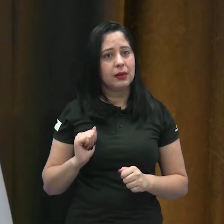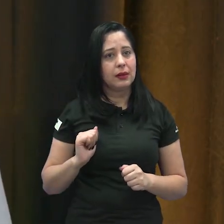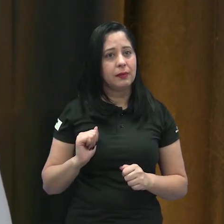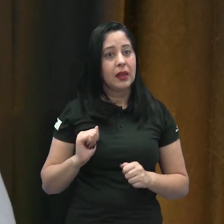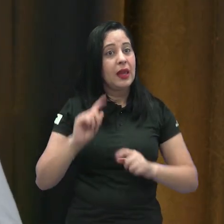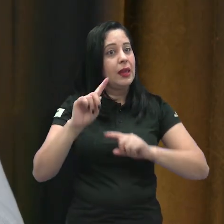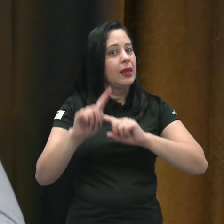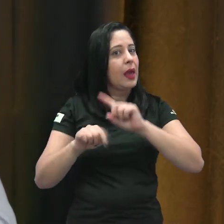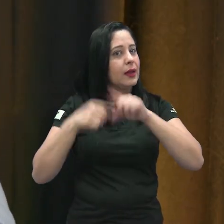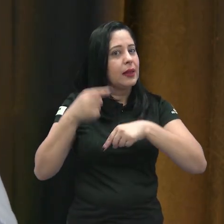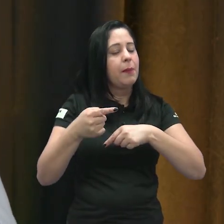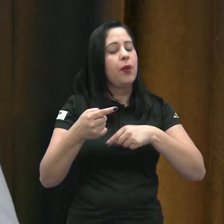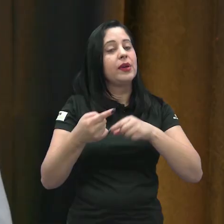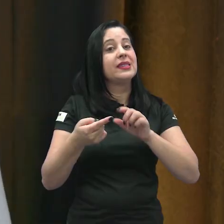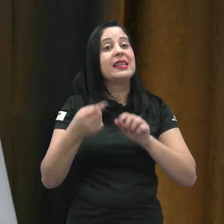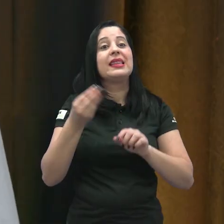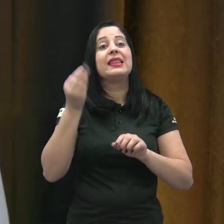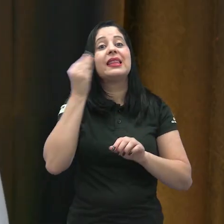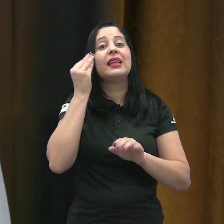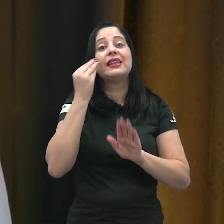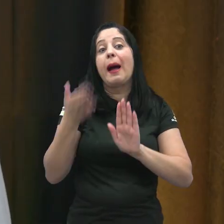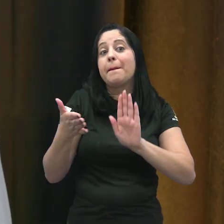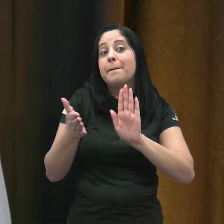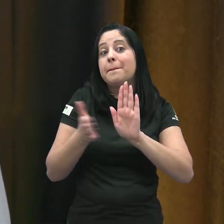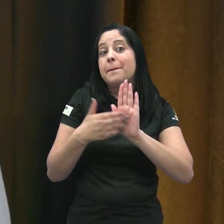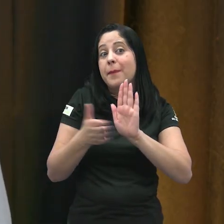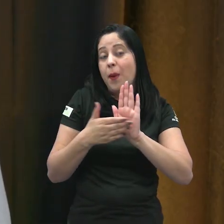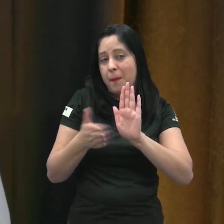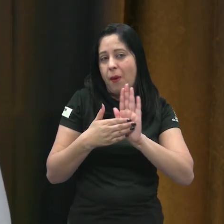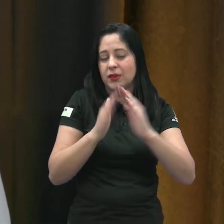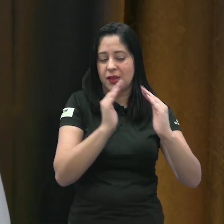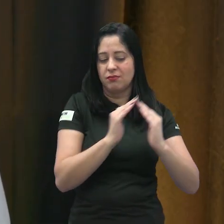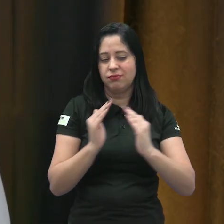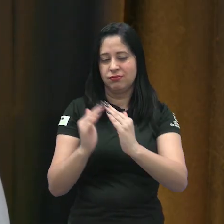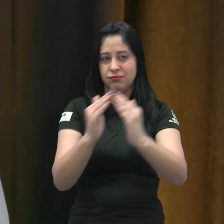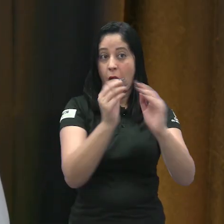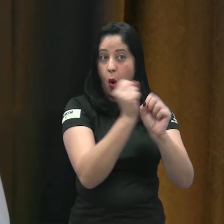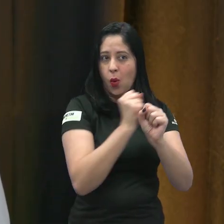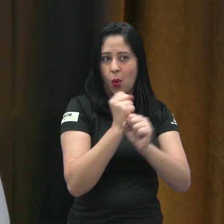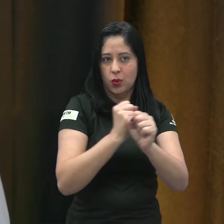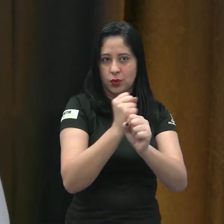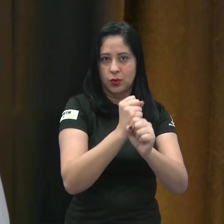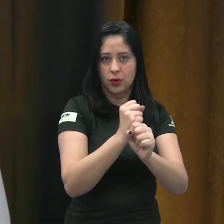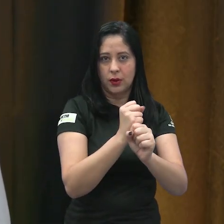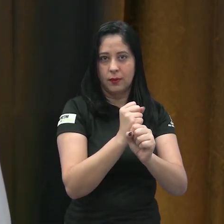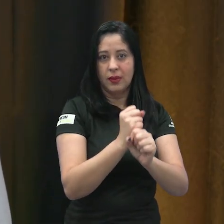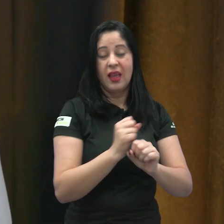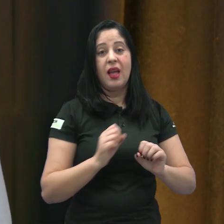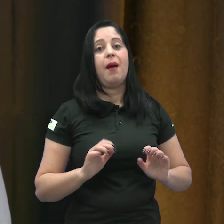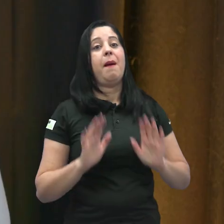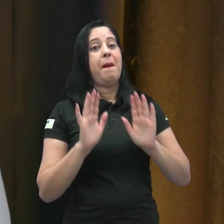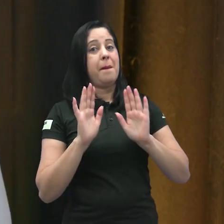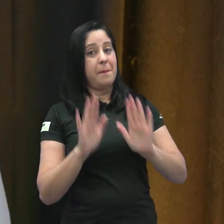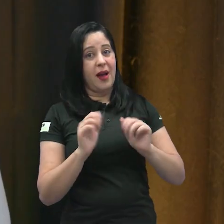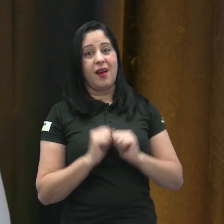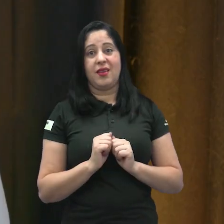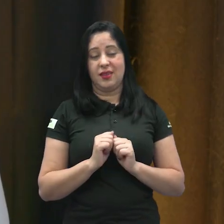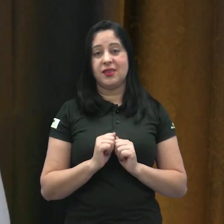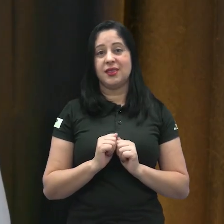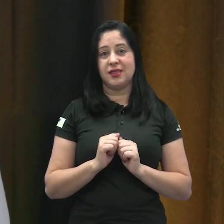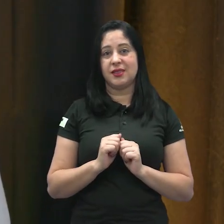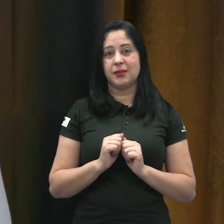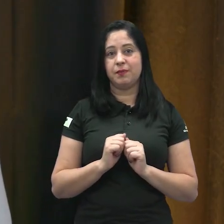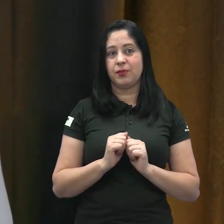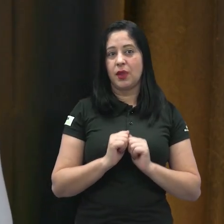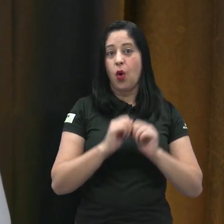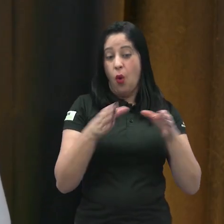das pessoas e a gente propor para o município um programa habitacional, tá? E a nossa frente